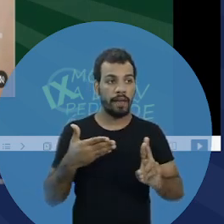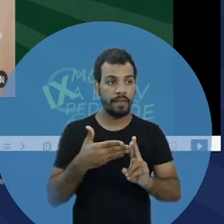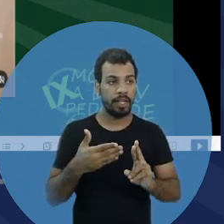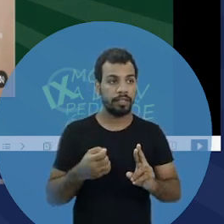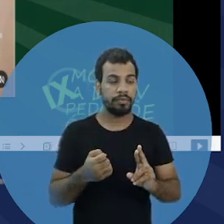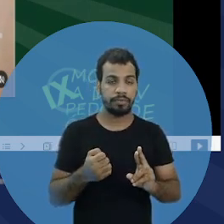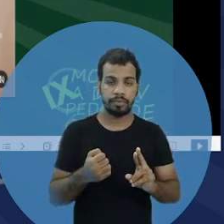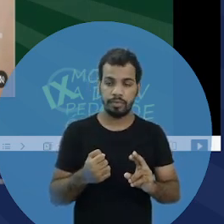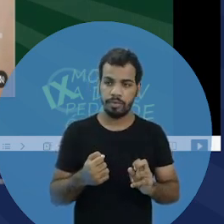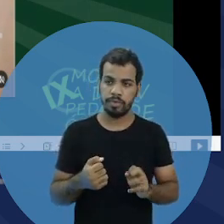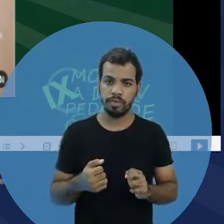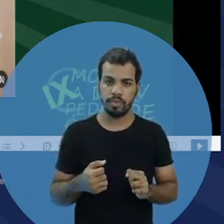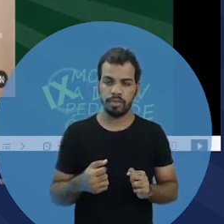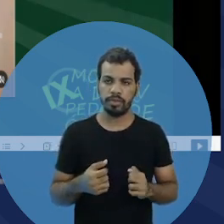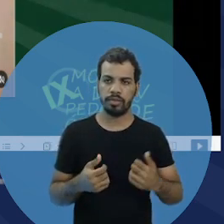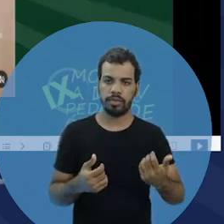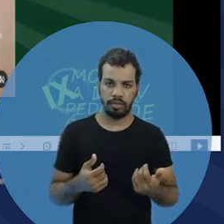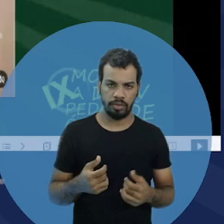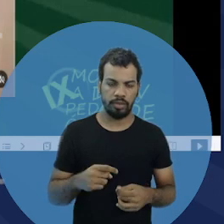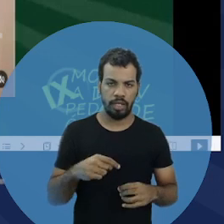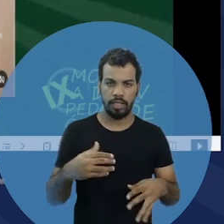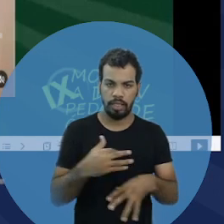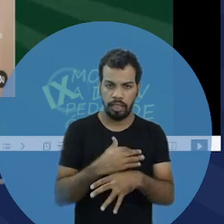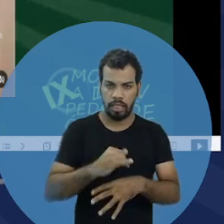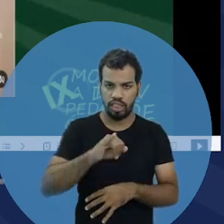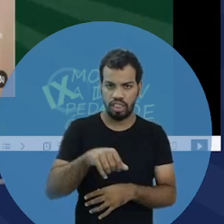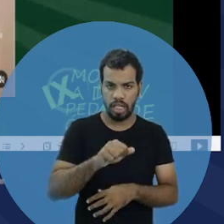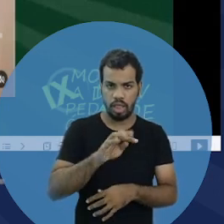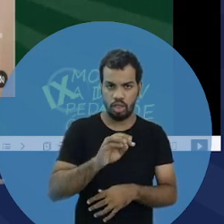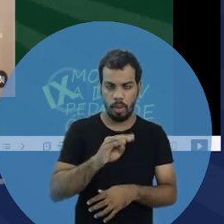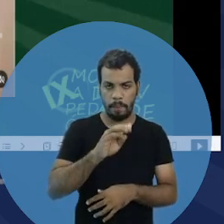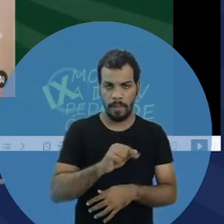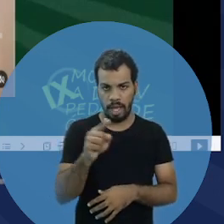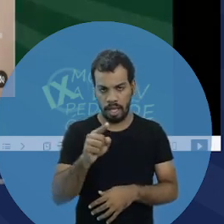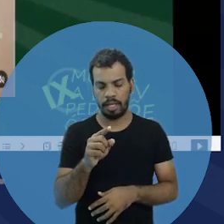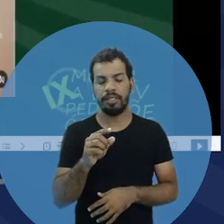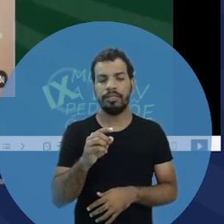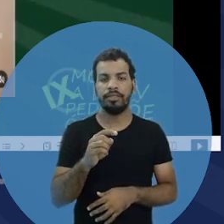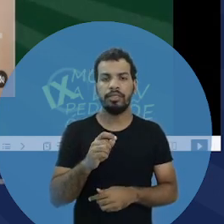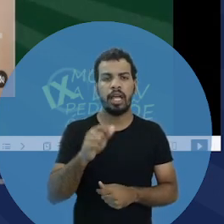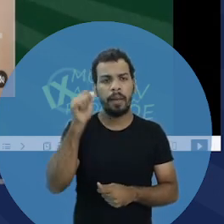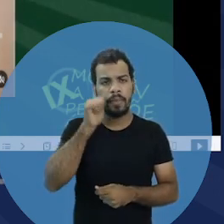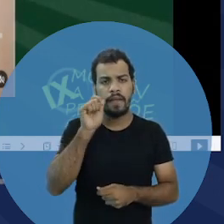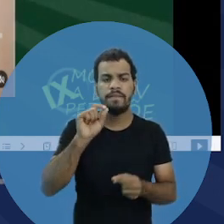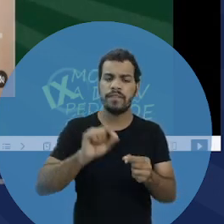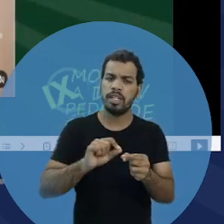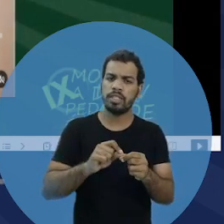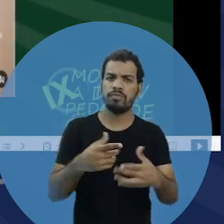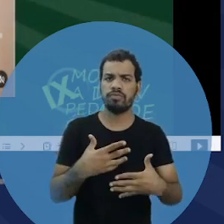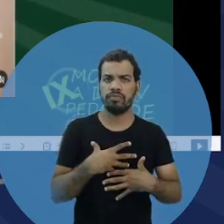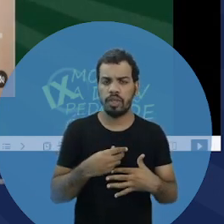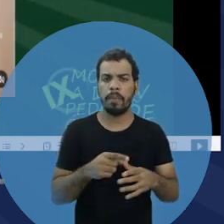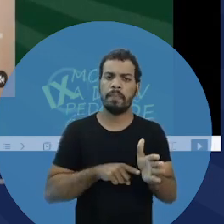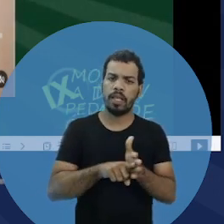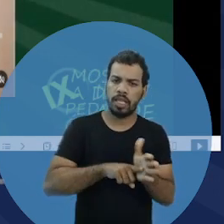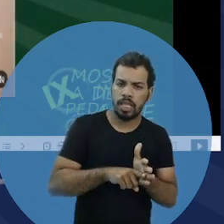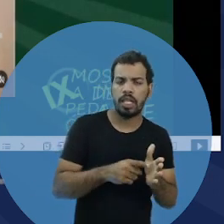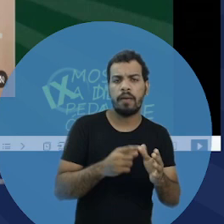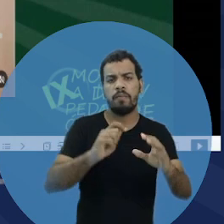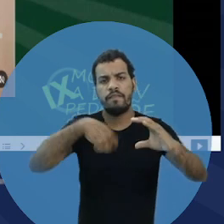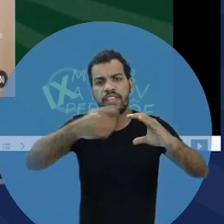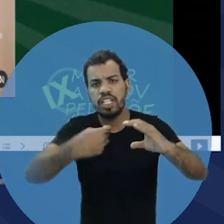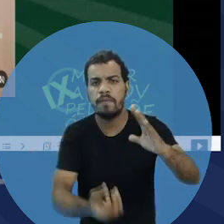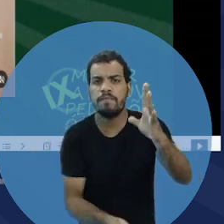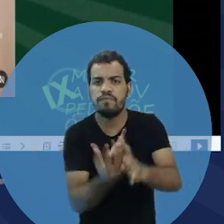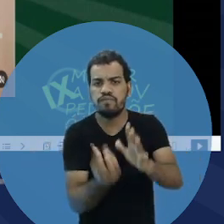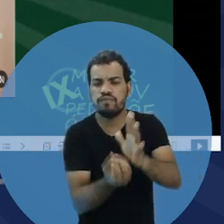de Itaparica, que é na cidade de Jatobá. As meninas produziam os vídeos, faziam as pesquisas, produziam os vídeos, e todos os dias nós tínhamos um